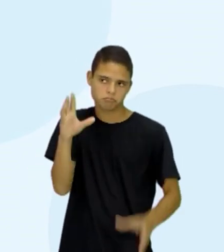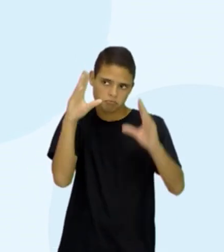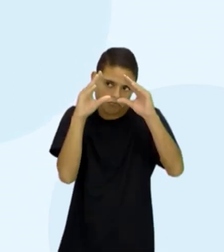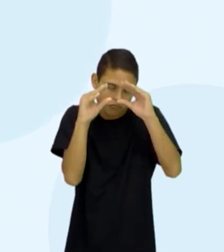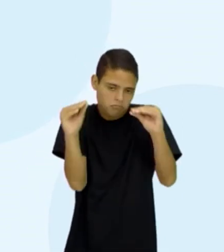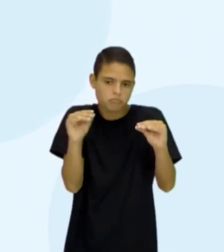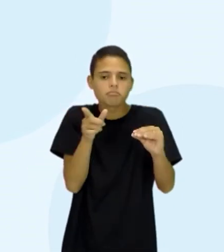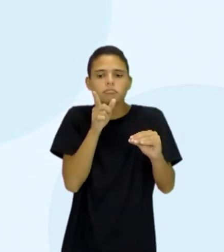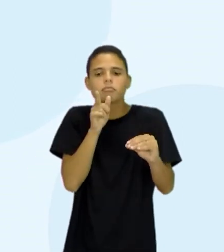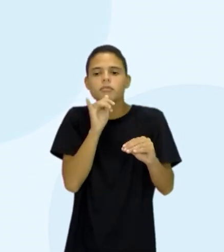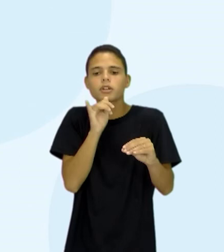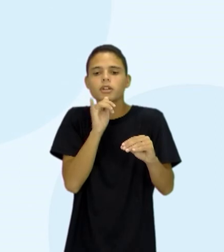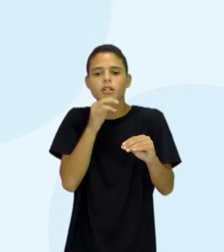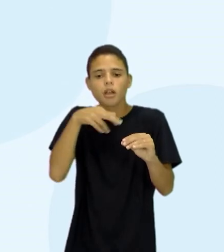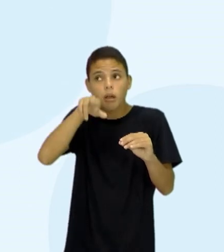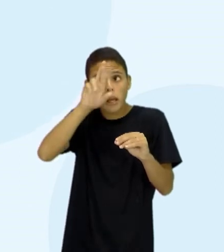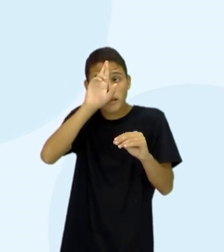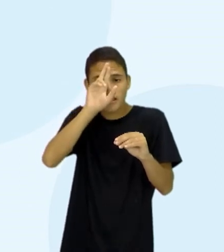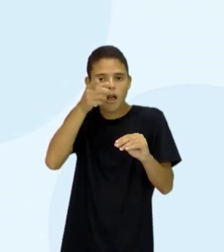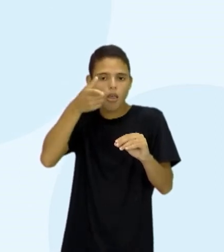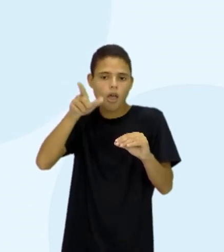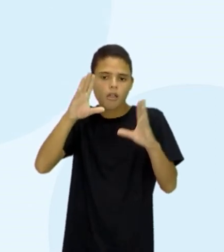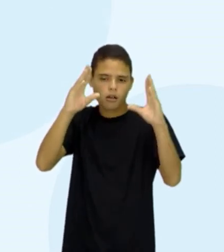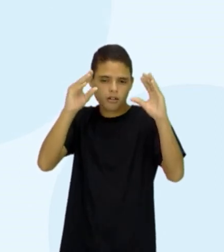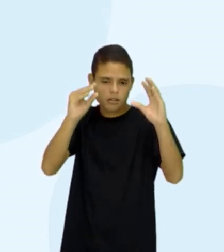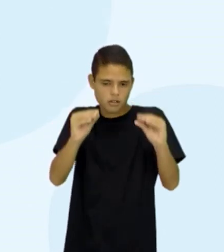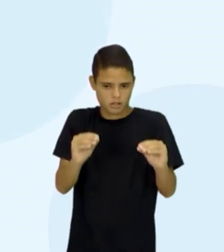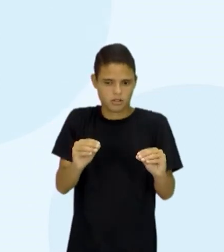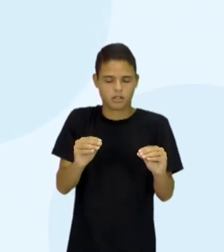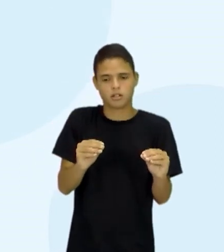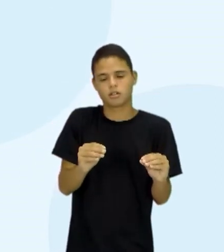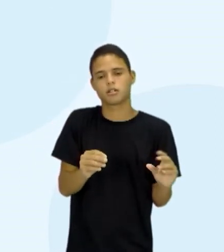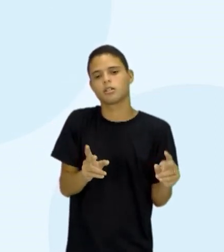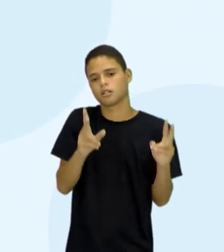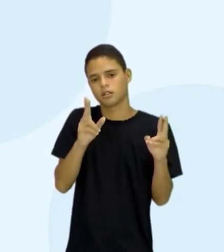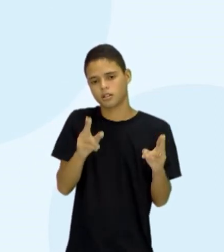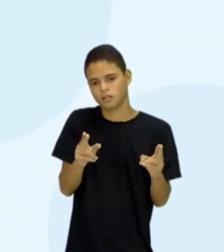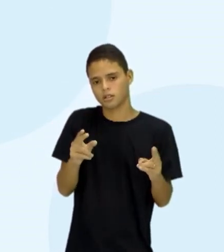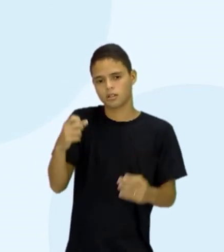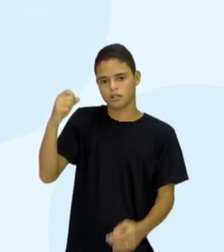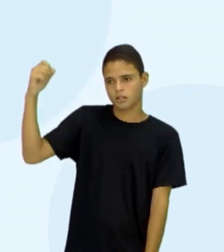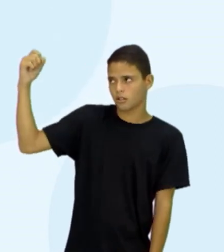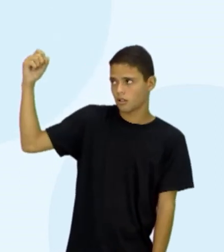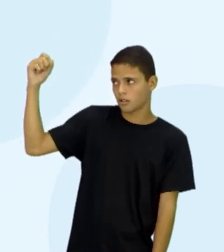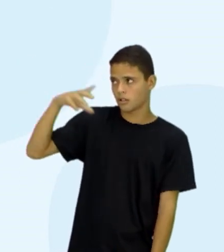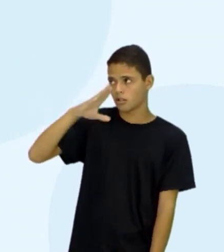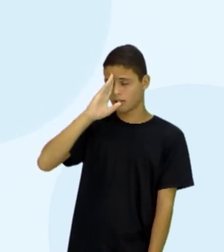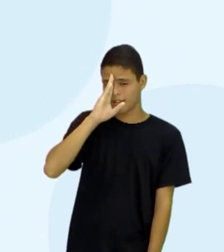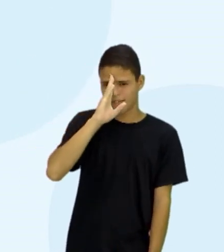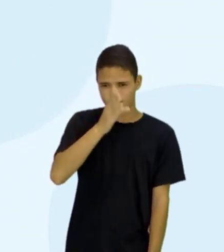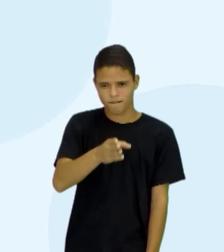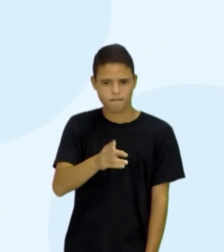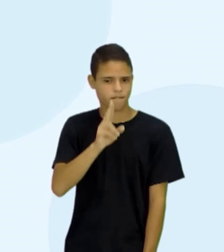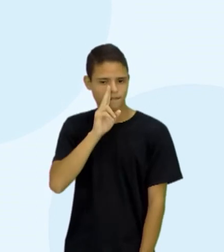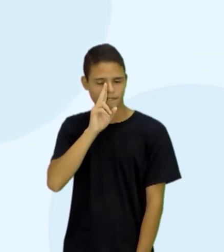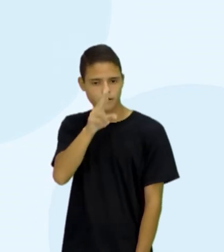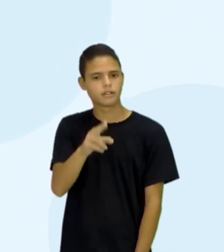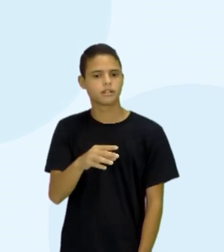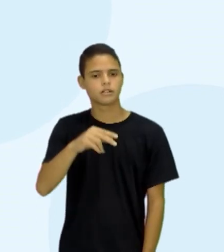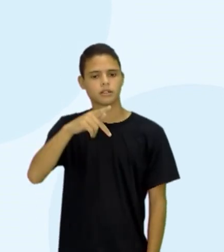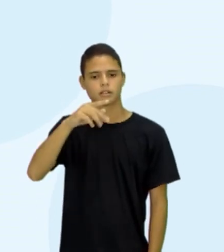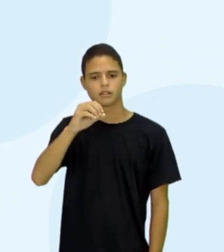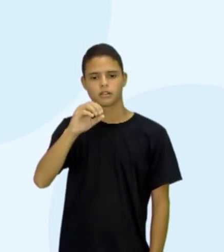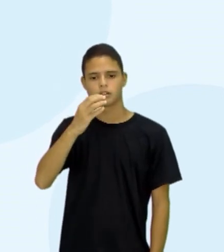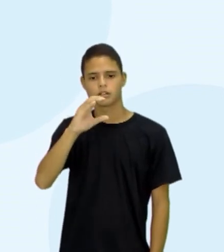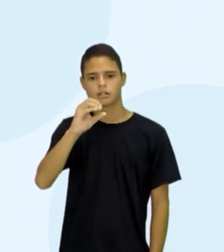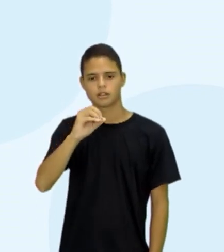meio-dia. Então não tinha sombra, quer dizer que o Sol está a pino no poço. Esse poço, diz aí os registros históricos,